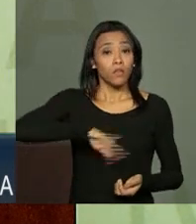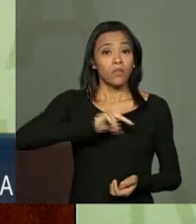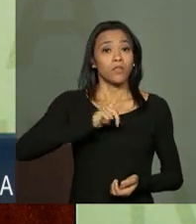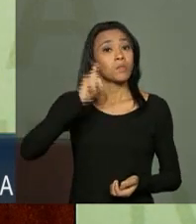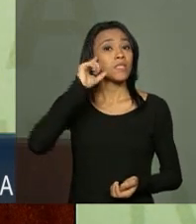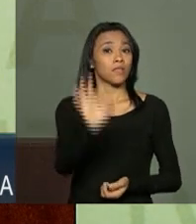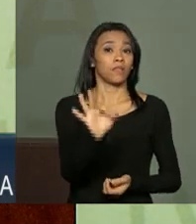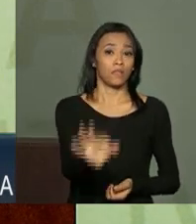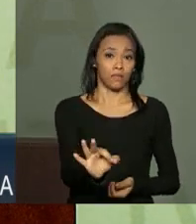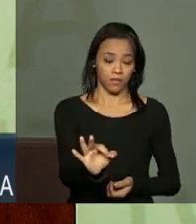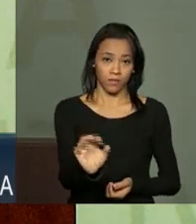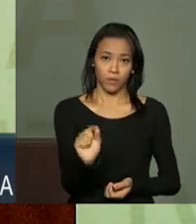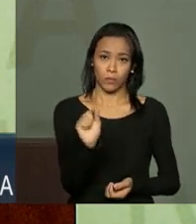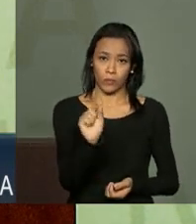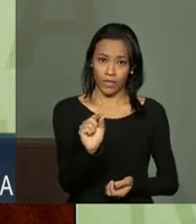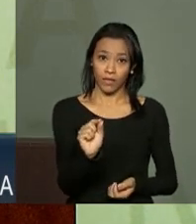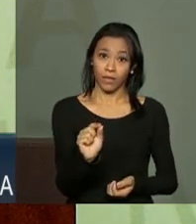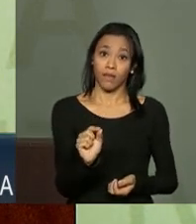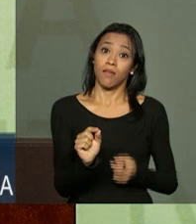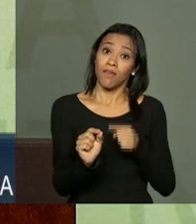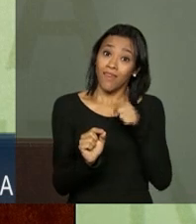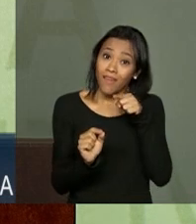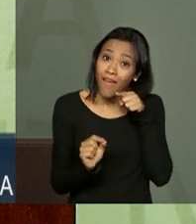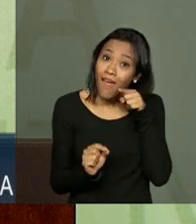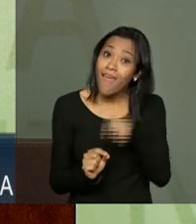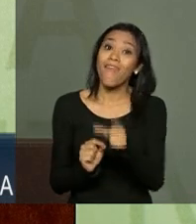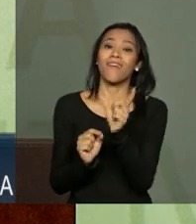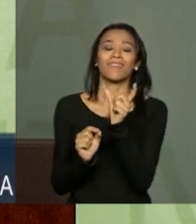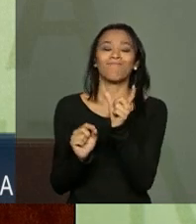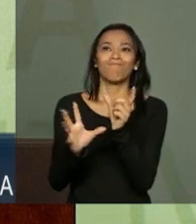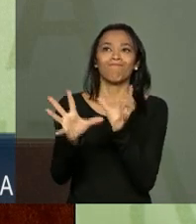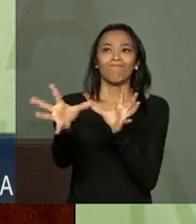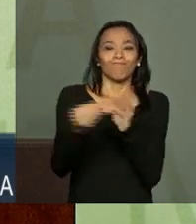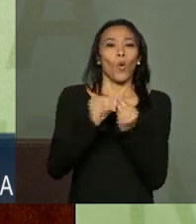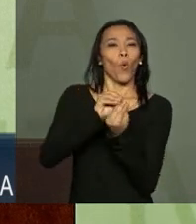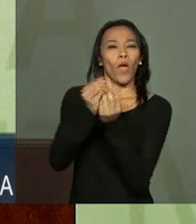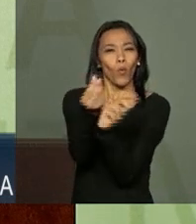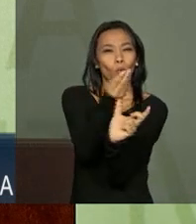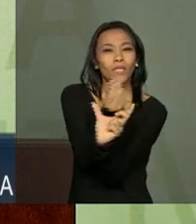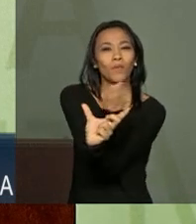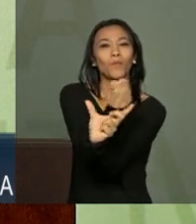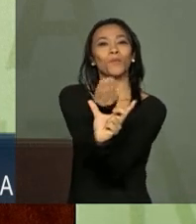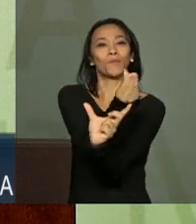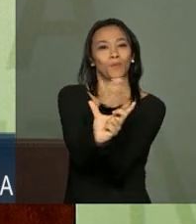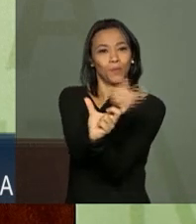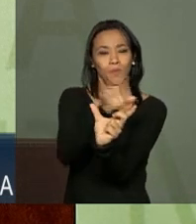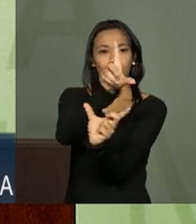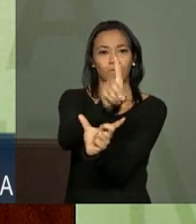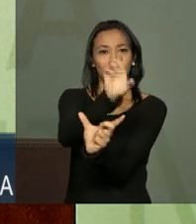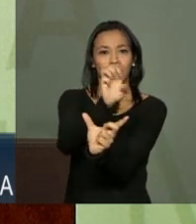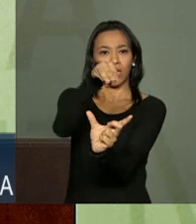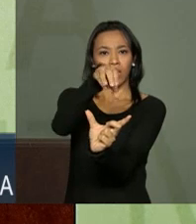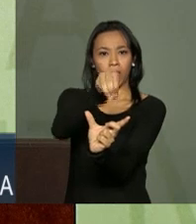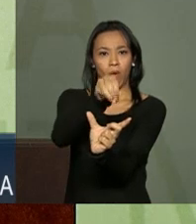certeza que isso é a parte do conteúdo da democracia, é aquilo que dá qualidade a